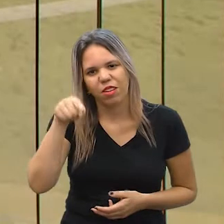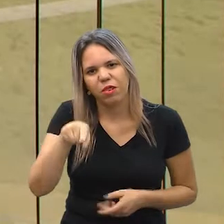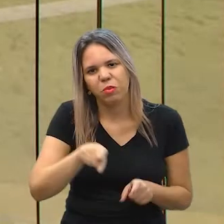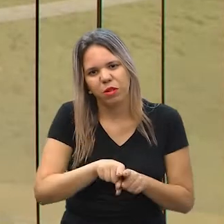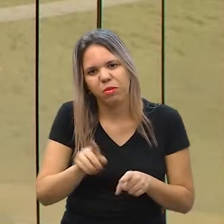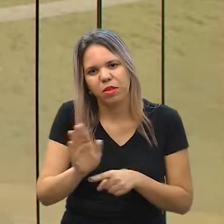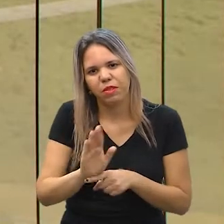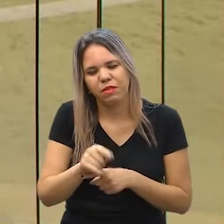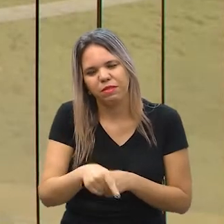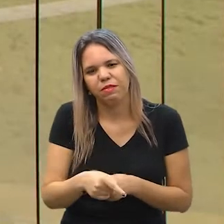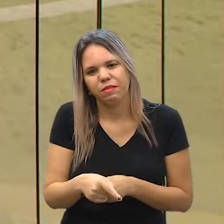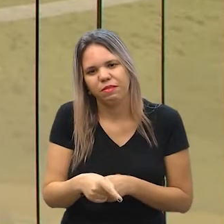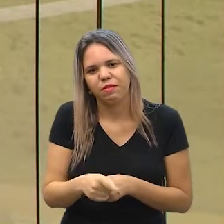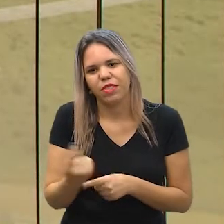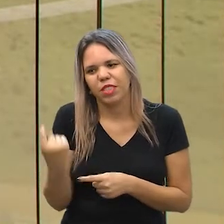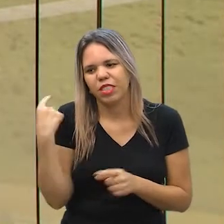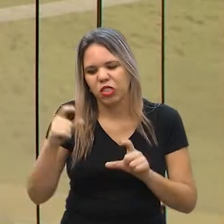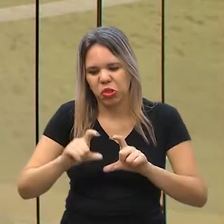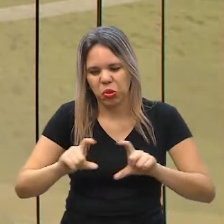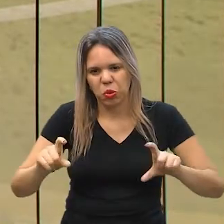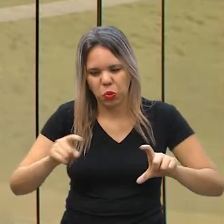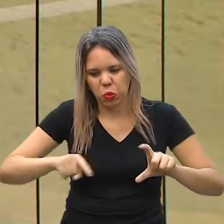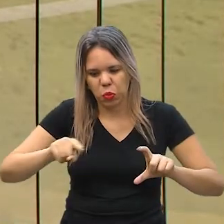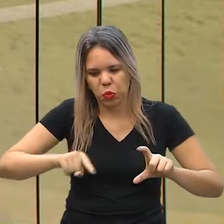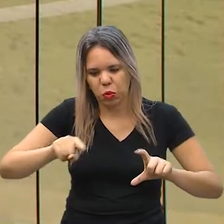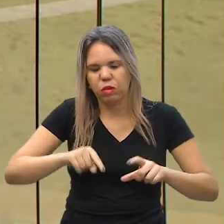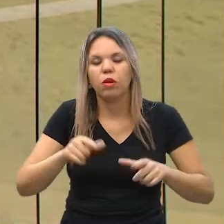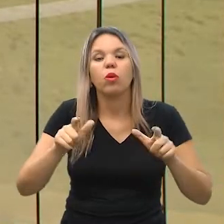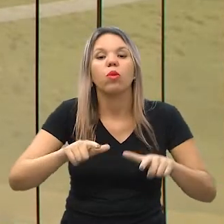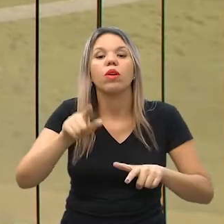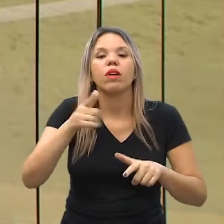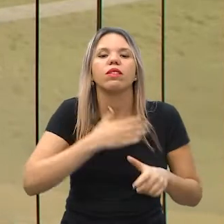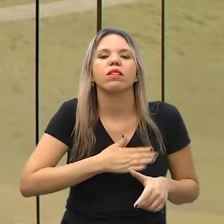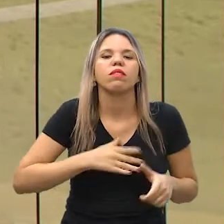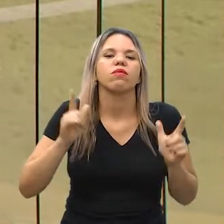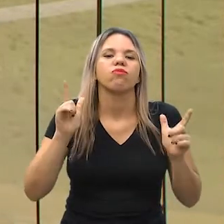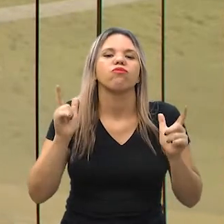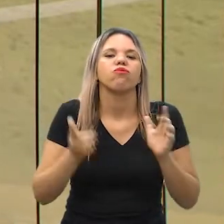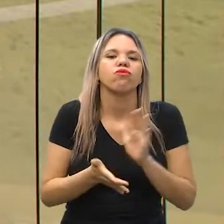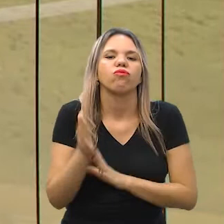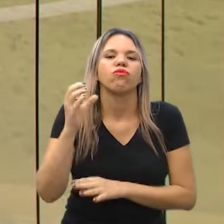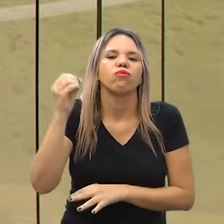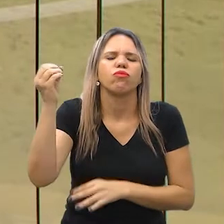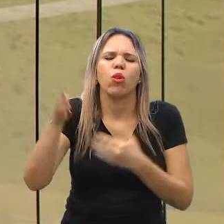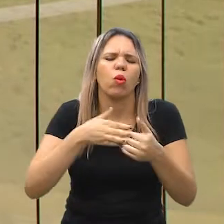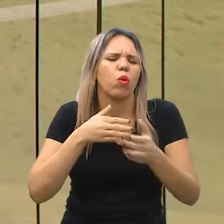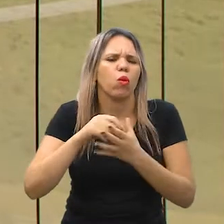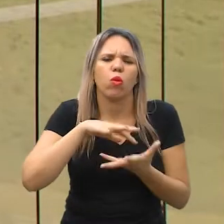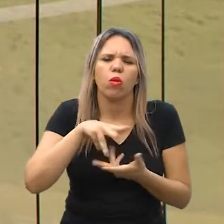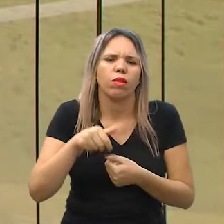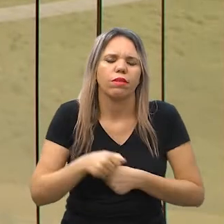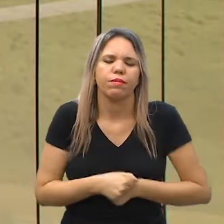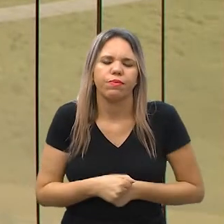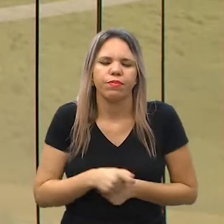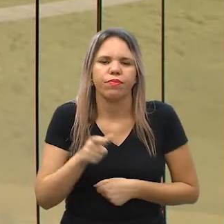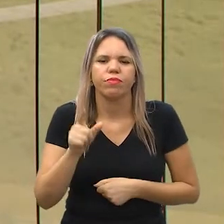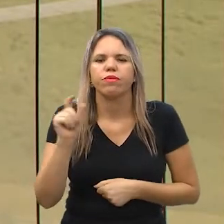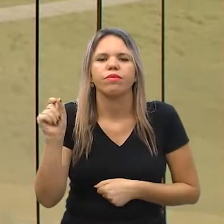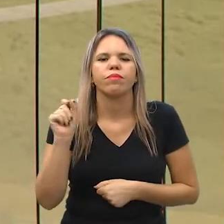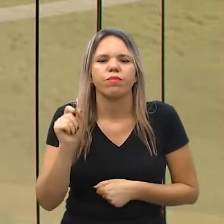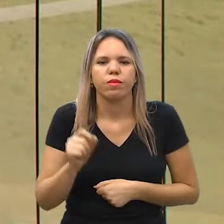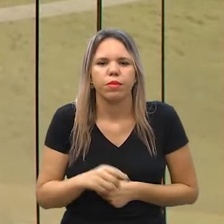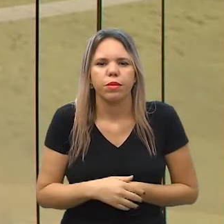também, esse aí ainda na fita cassete, né, antigo. Isso. Um lugar para você curtir uma viagem. Pode ir para qualquer lugar do mundo. Para onde o senhor